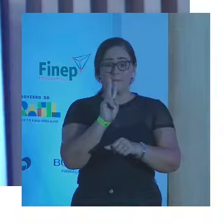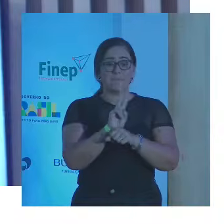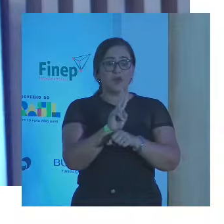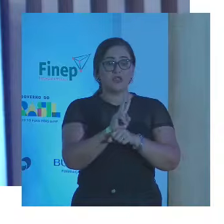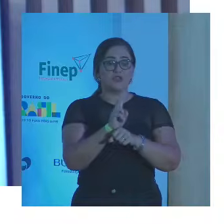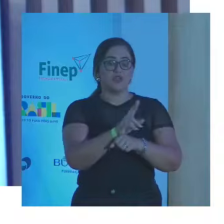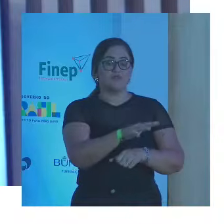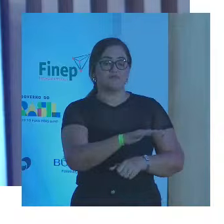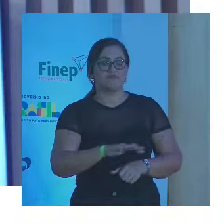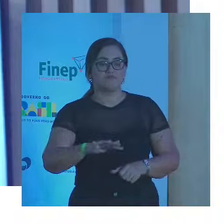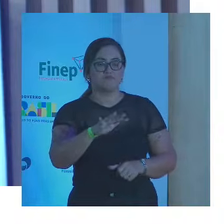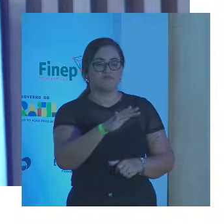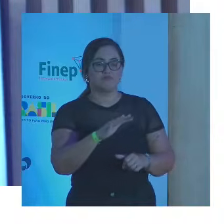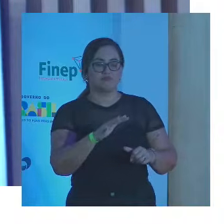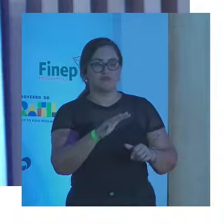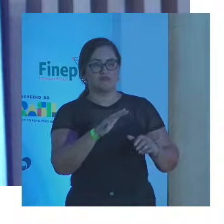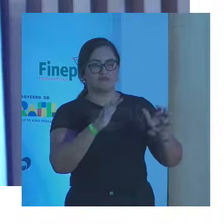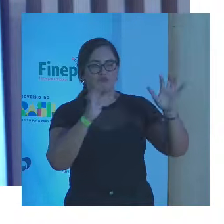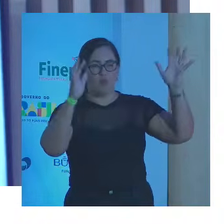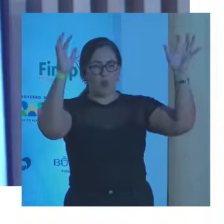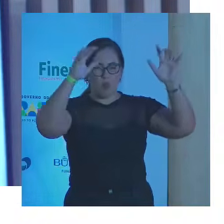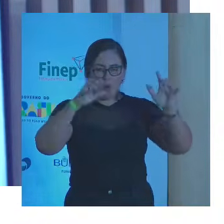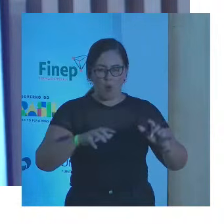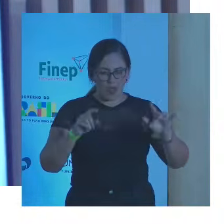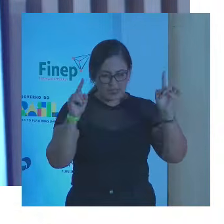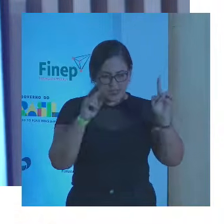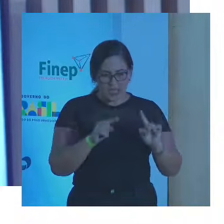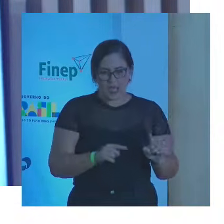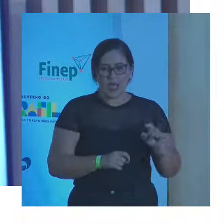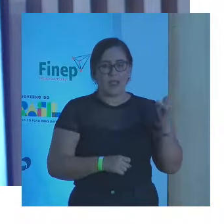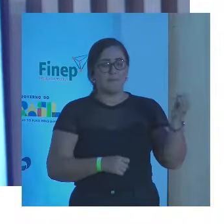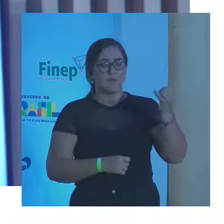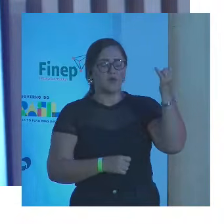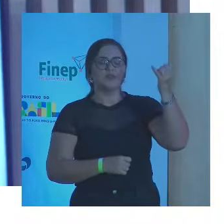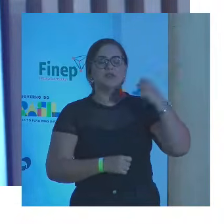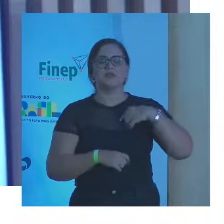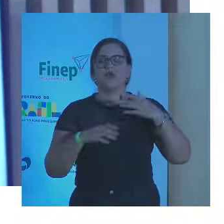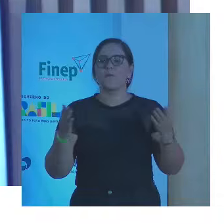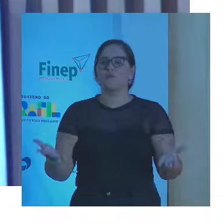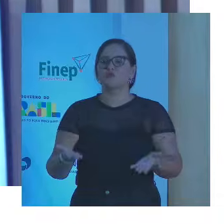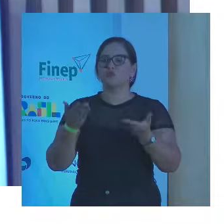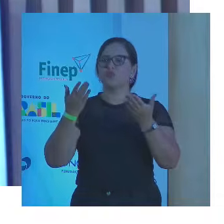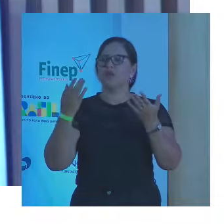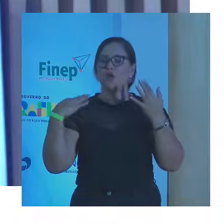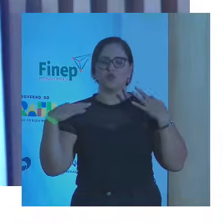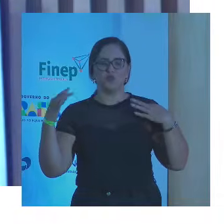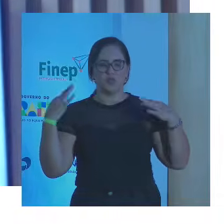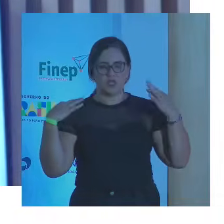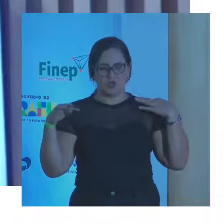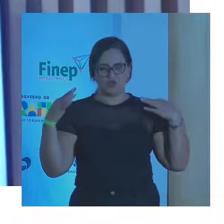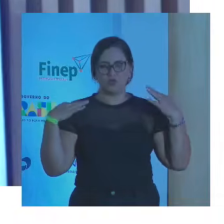as comunidades de tempestades. Eles são muito importantes por impulsionar o turismo